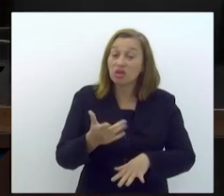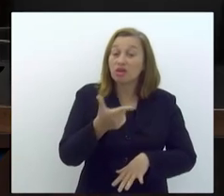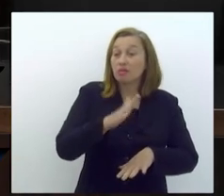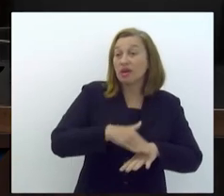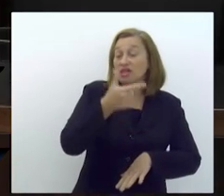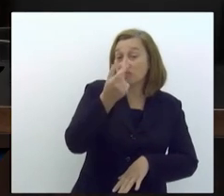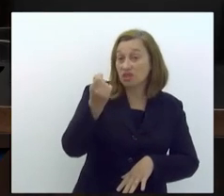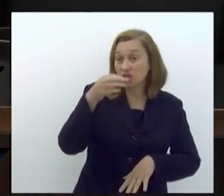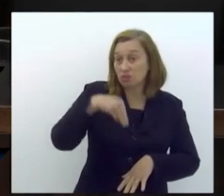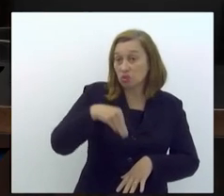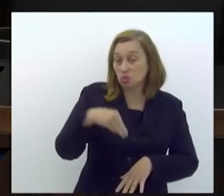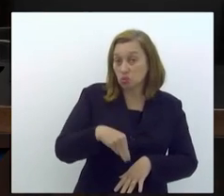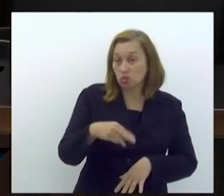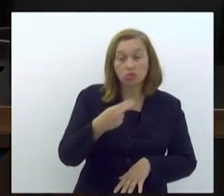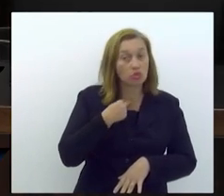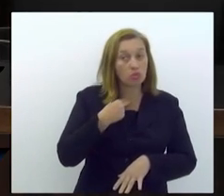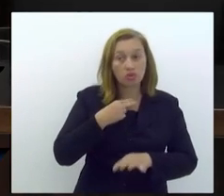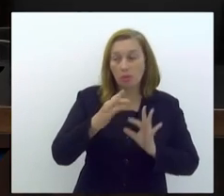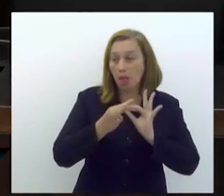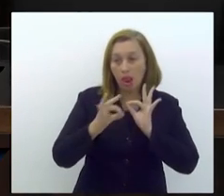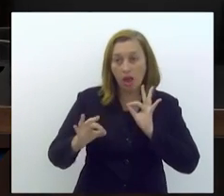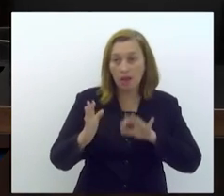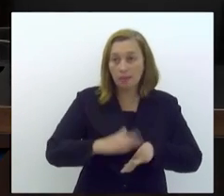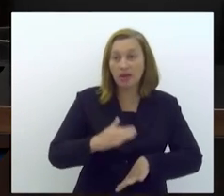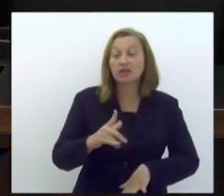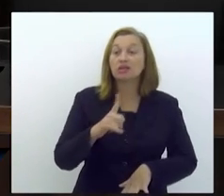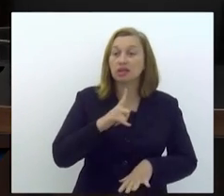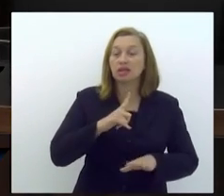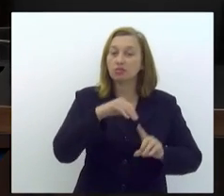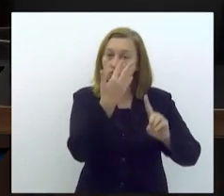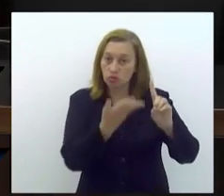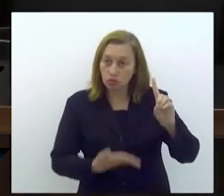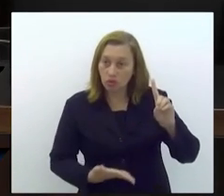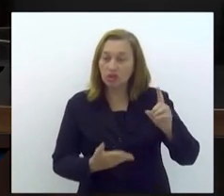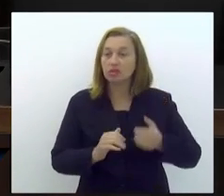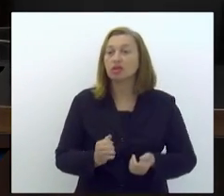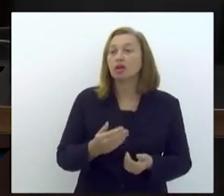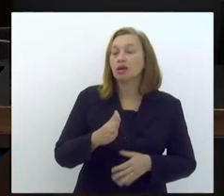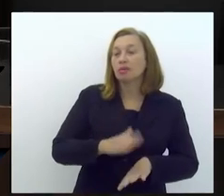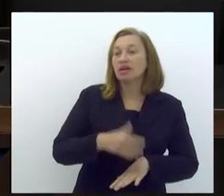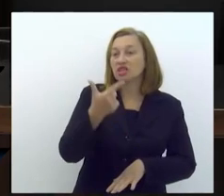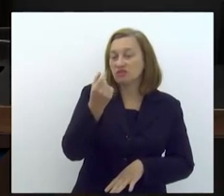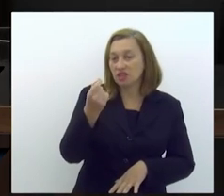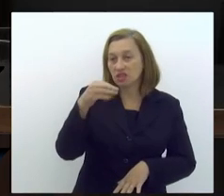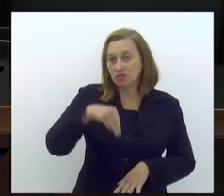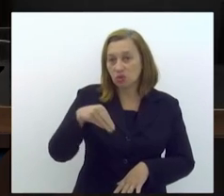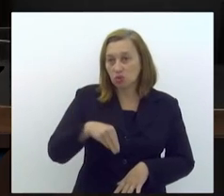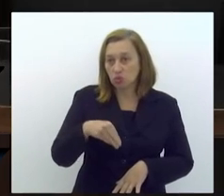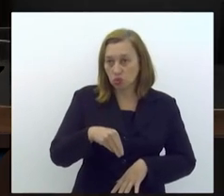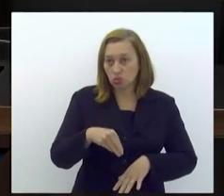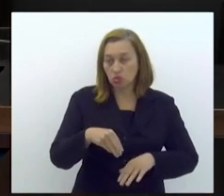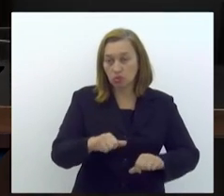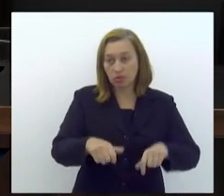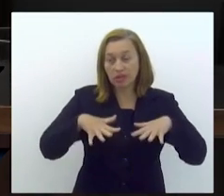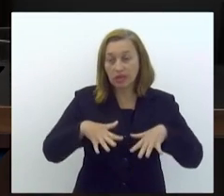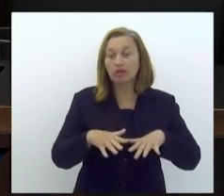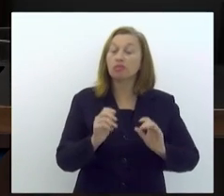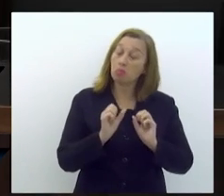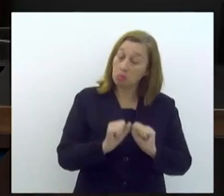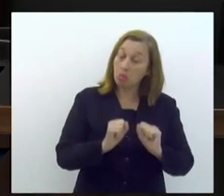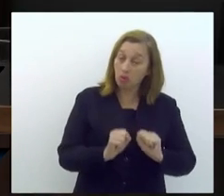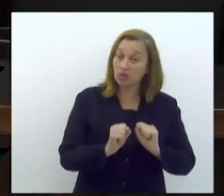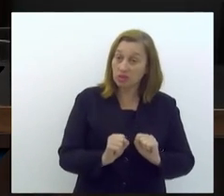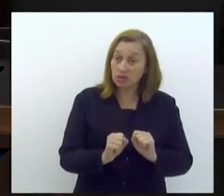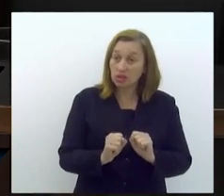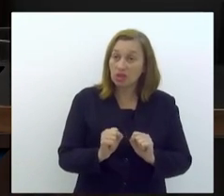minutos não podendo estender mais do que nós teremos solene então mais 20 minutos de sessão para que a gente possa